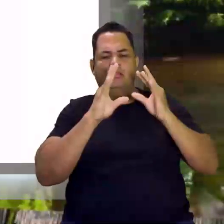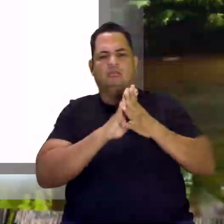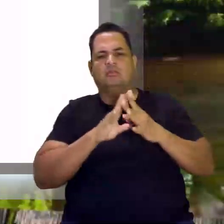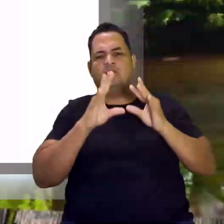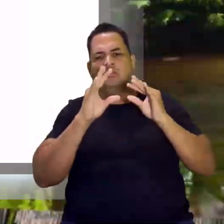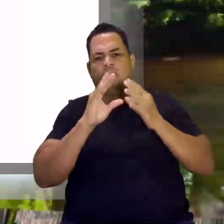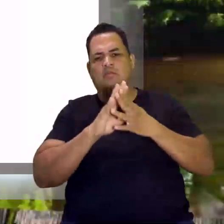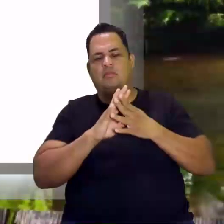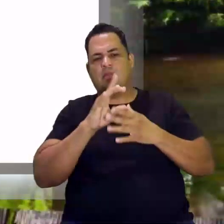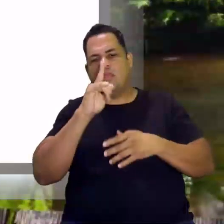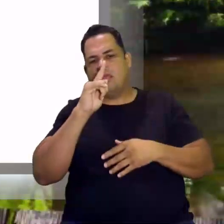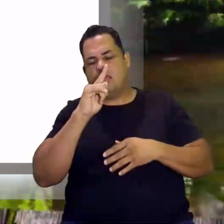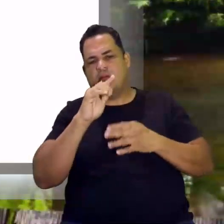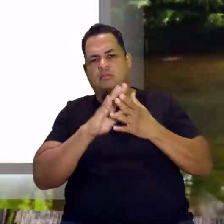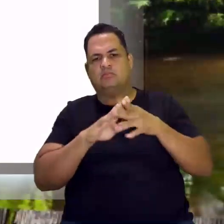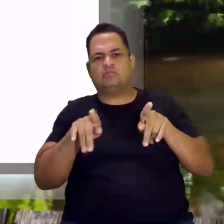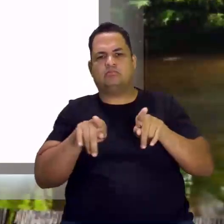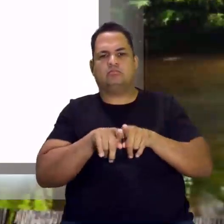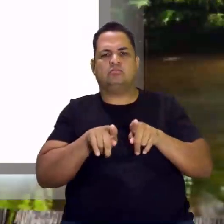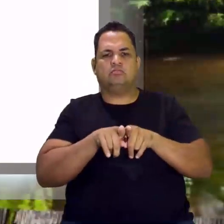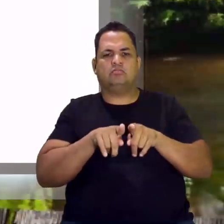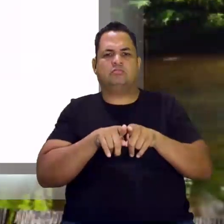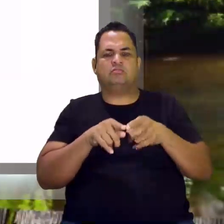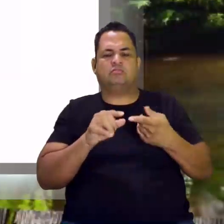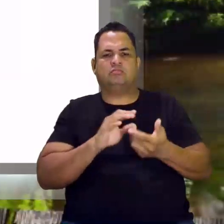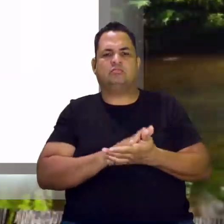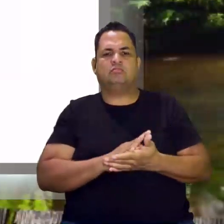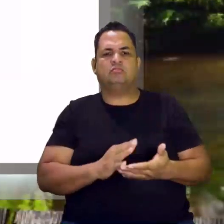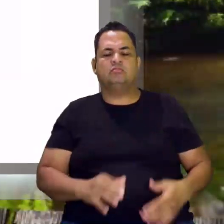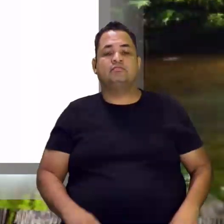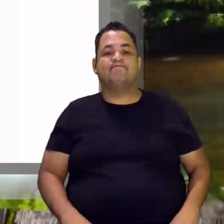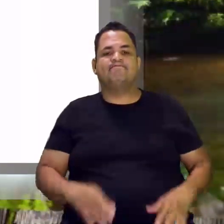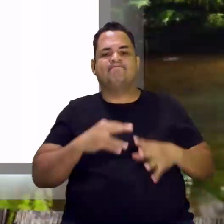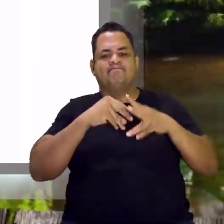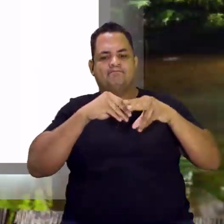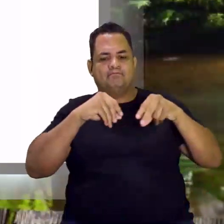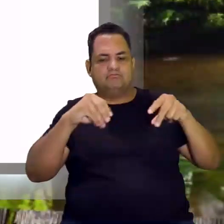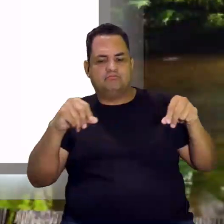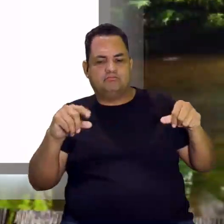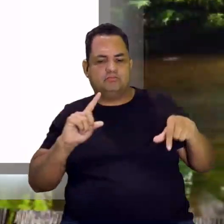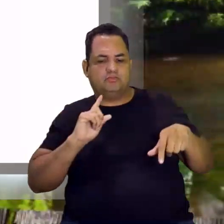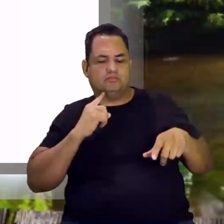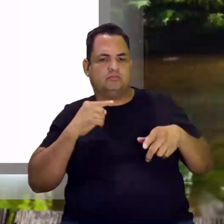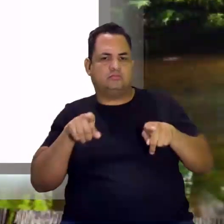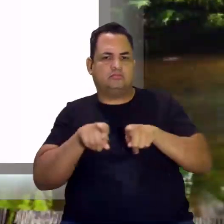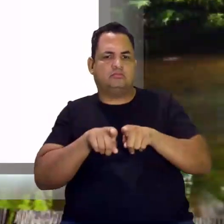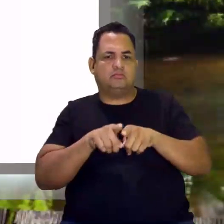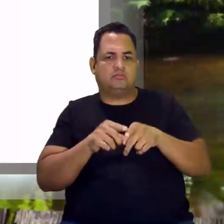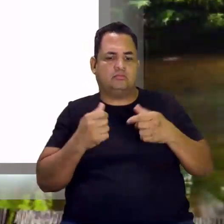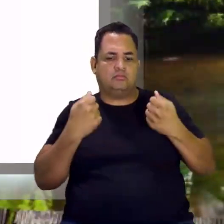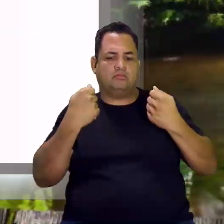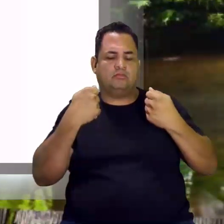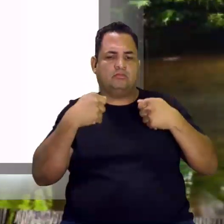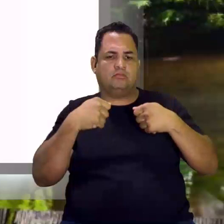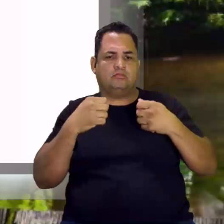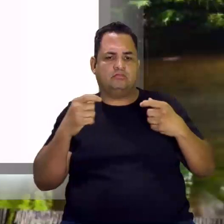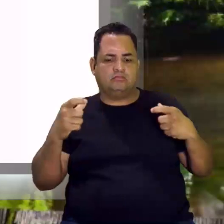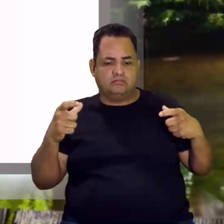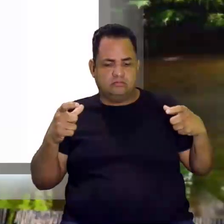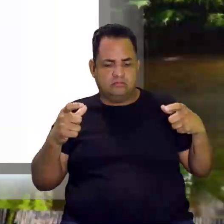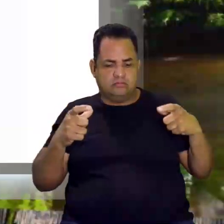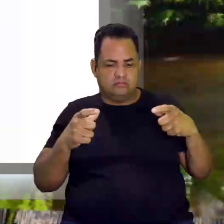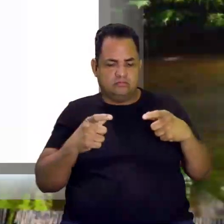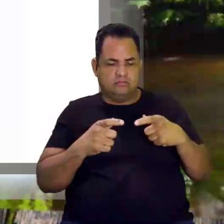enfim, contaminação do solo, por N fatores, podem reduzir o